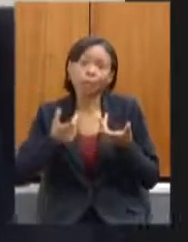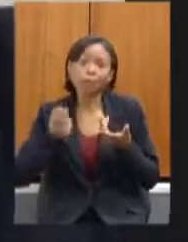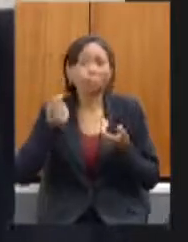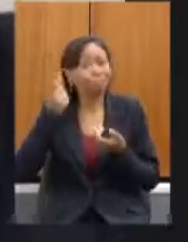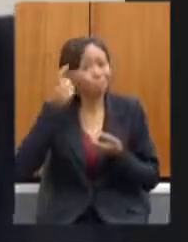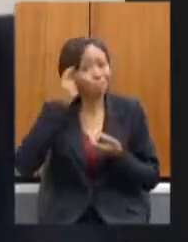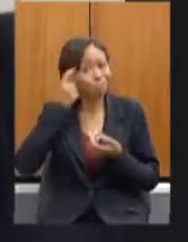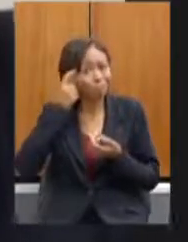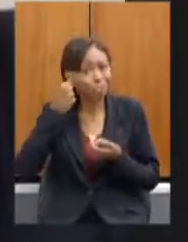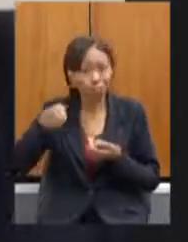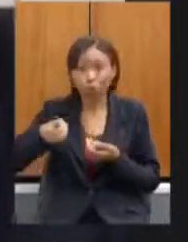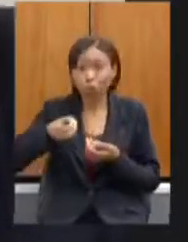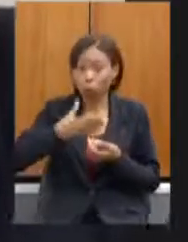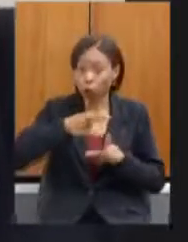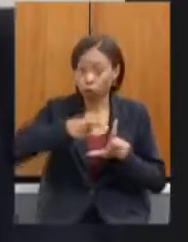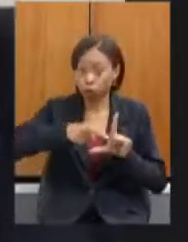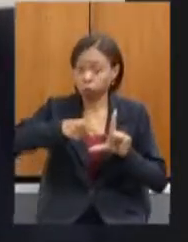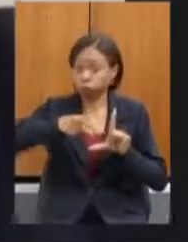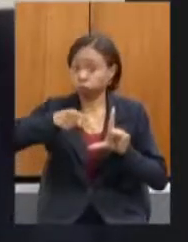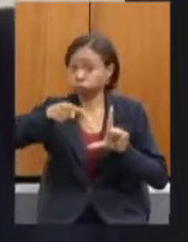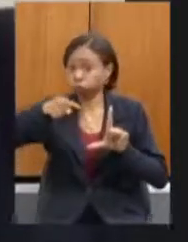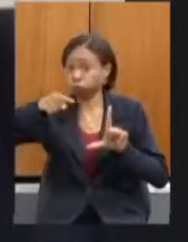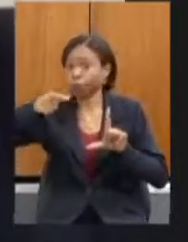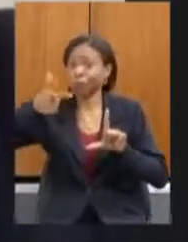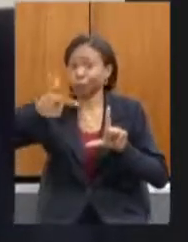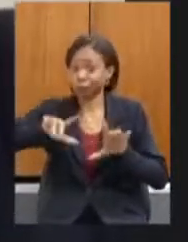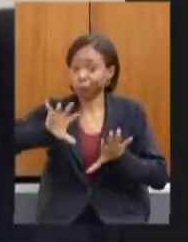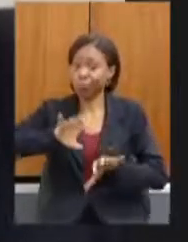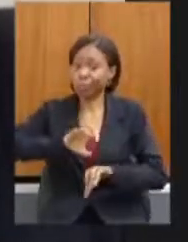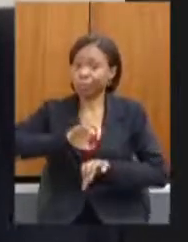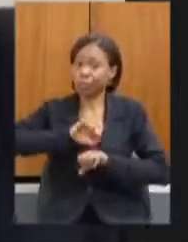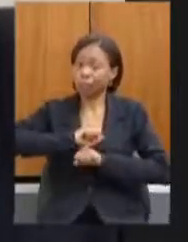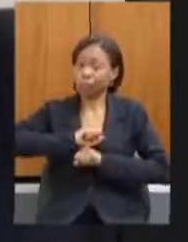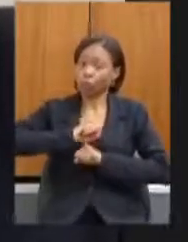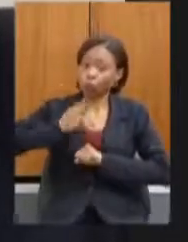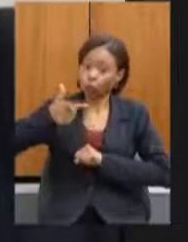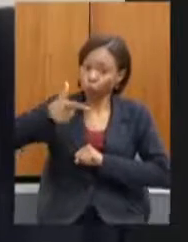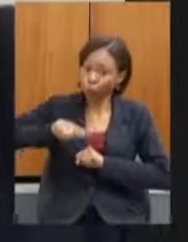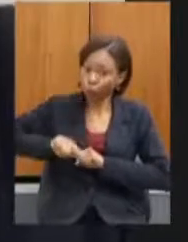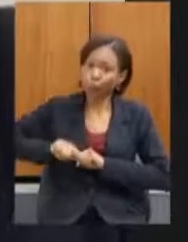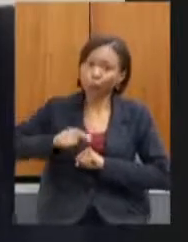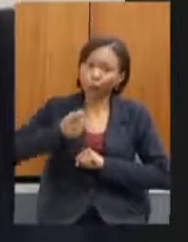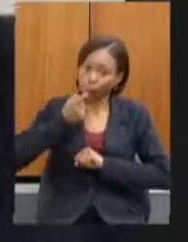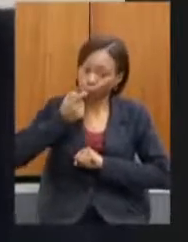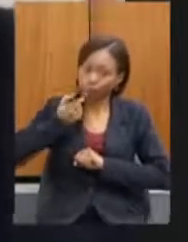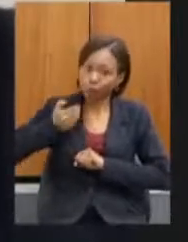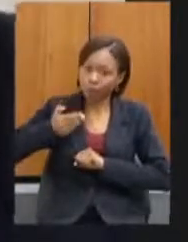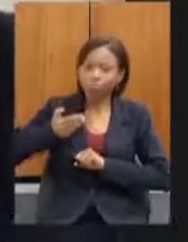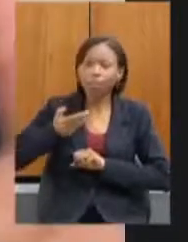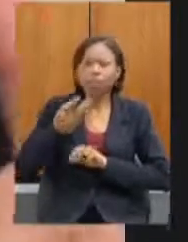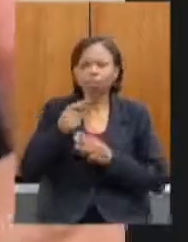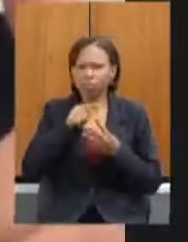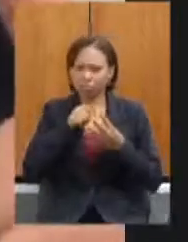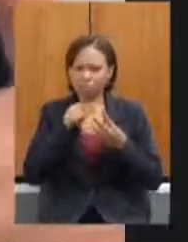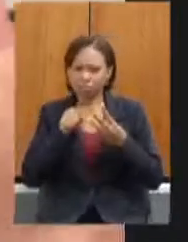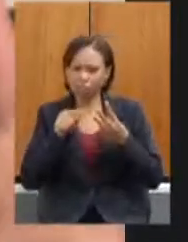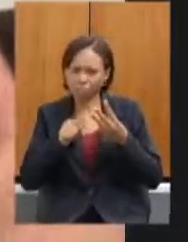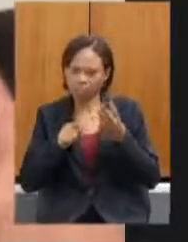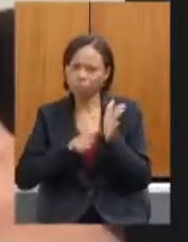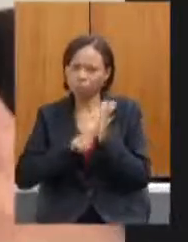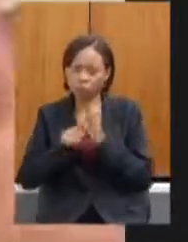que está se perdendo Esse aumento de caso recém então seriam estas três perguntas a primeira